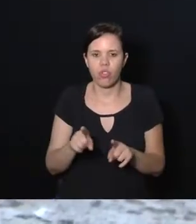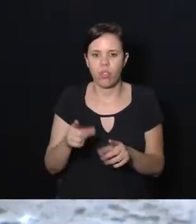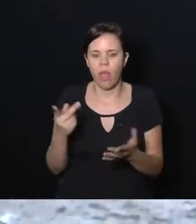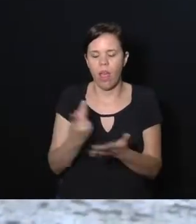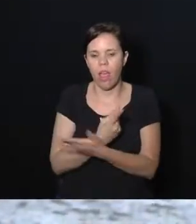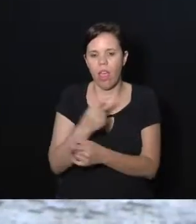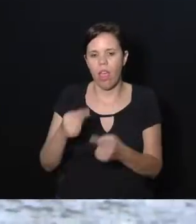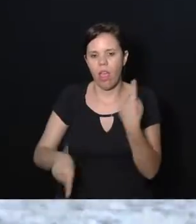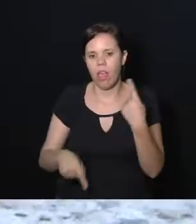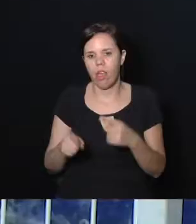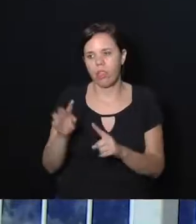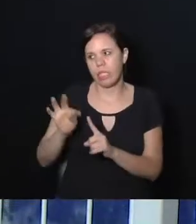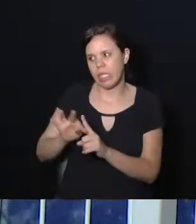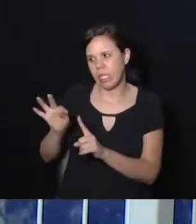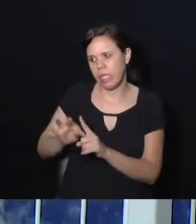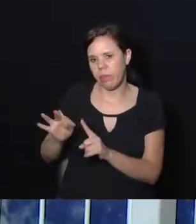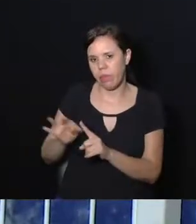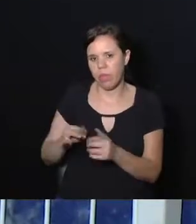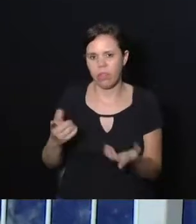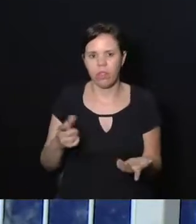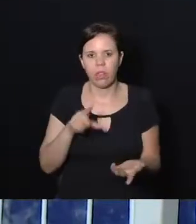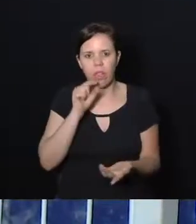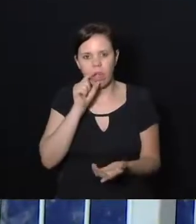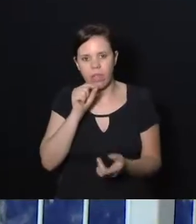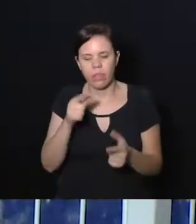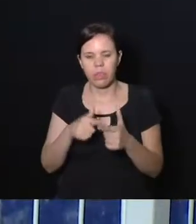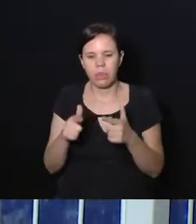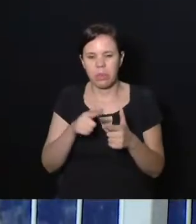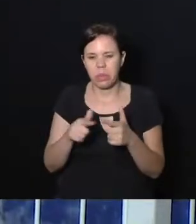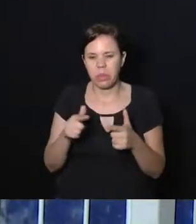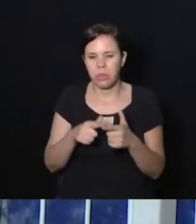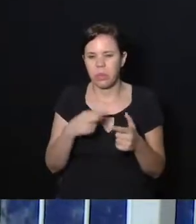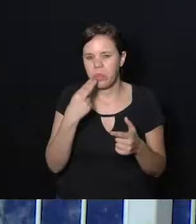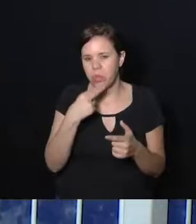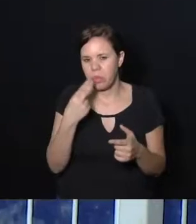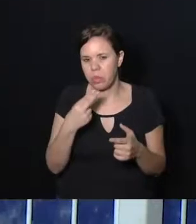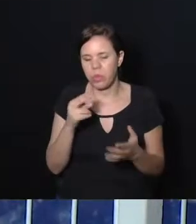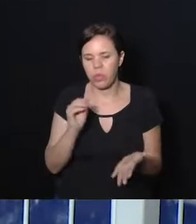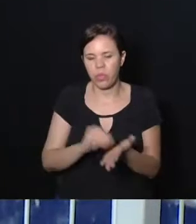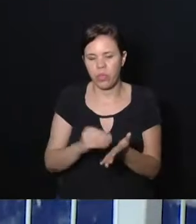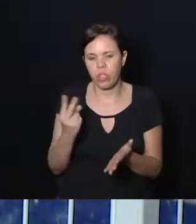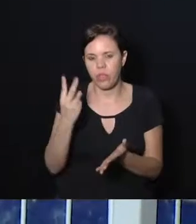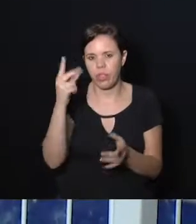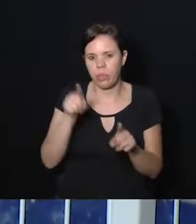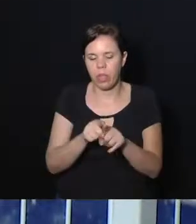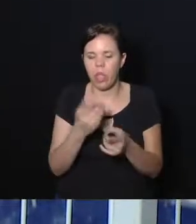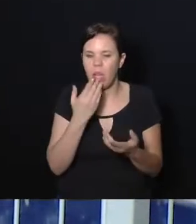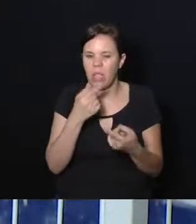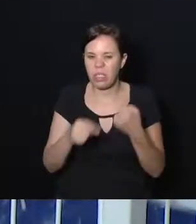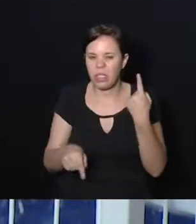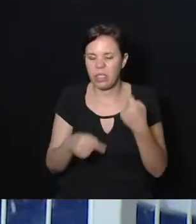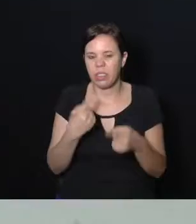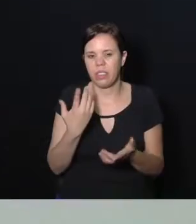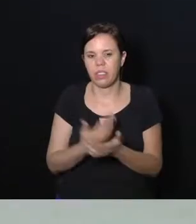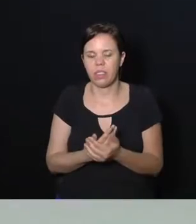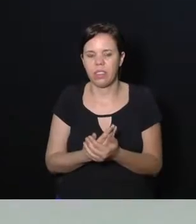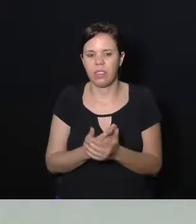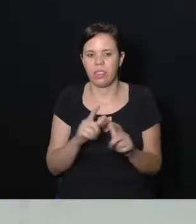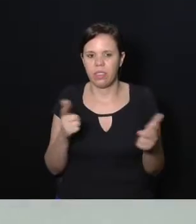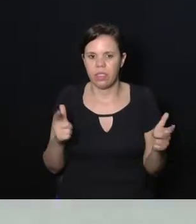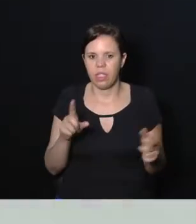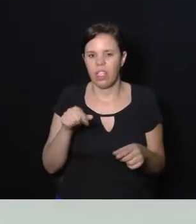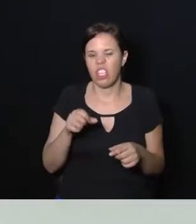de umidade. As aves, a gente pega muito problema nutricional, pelo uso de alimentação incorreta, em sua maioria baseado